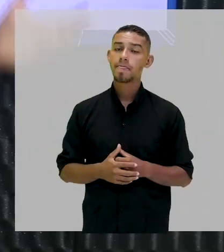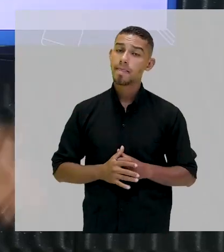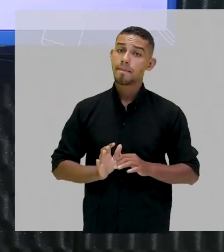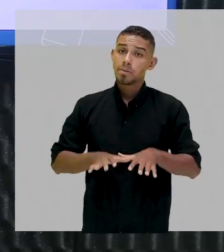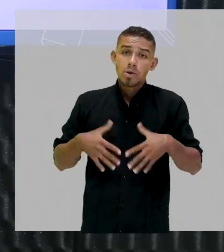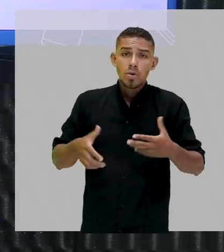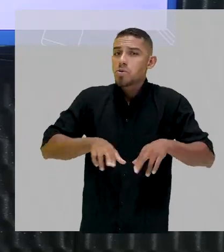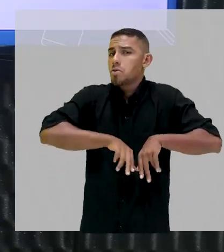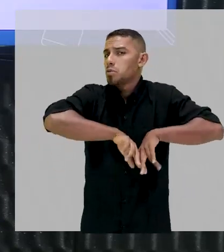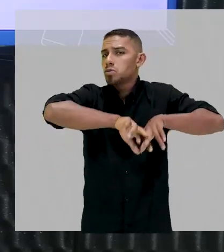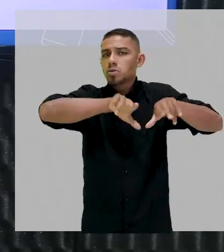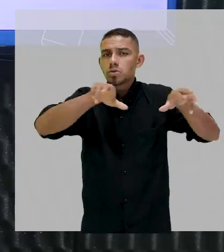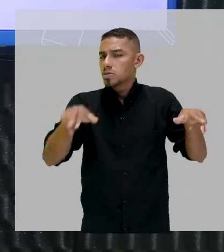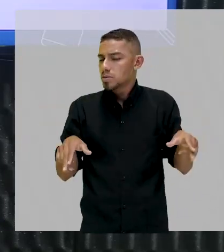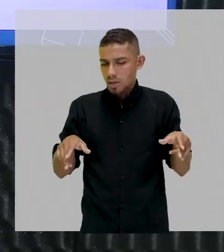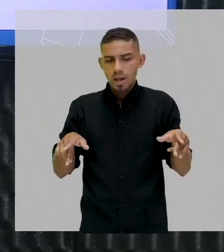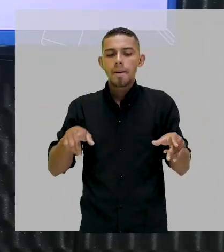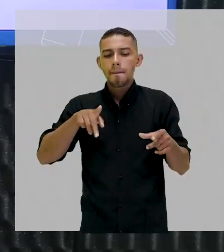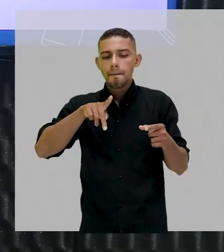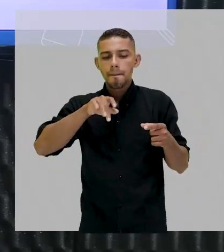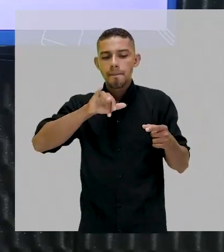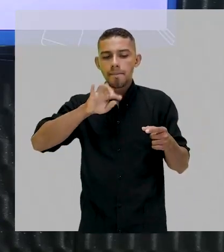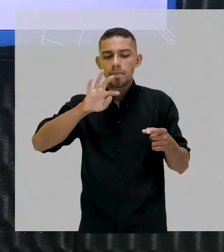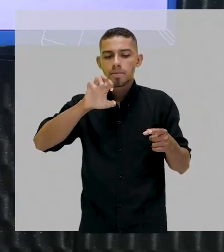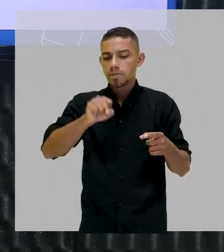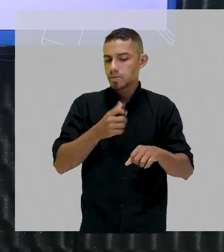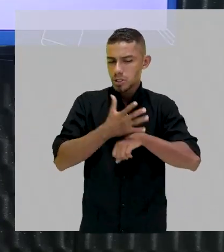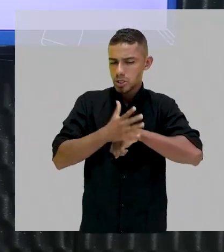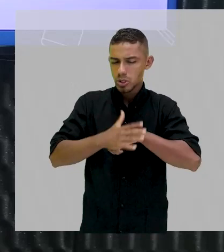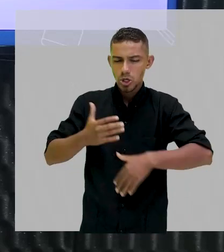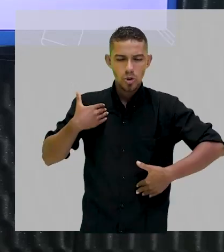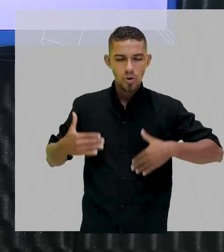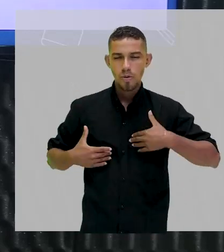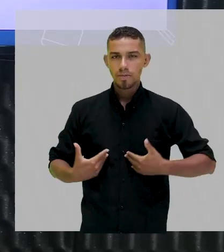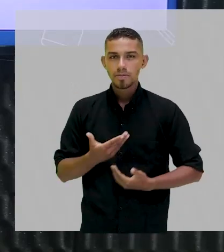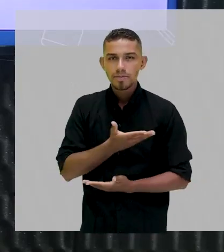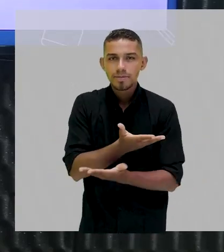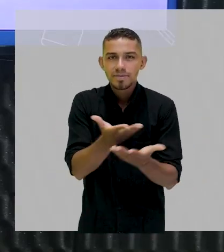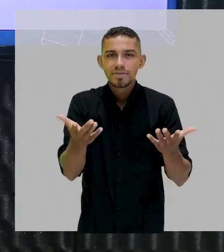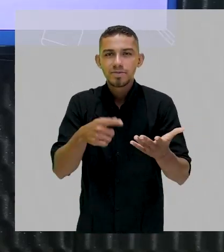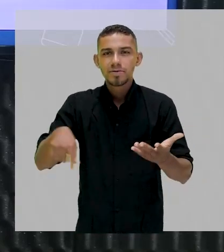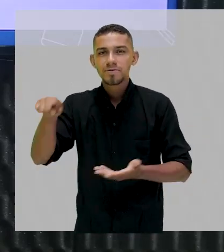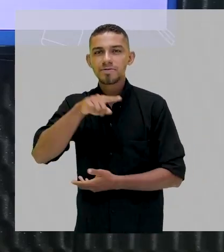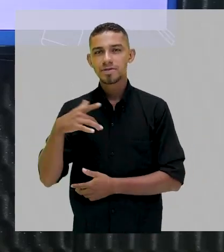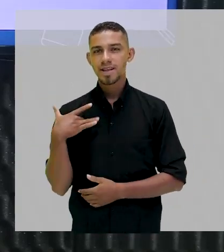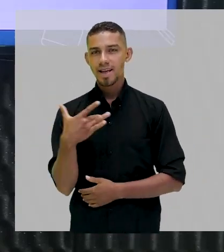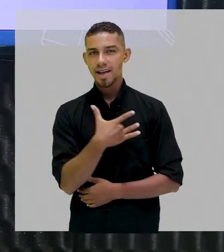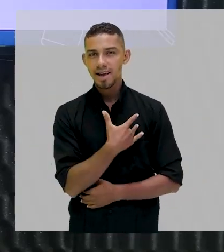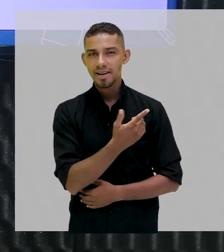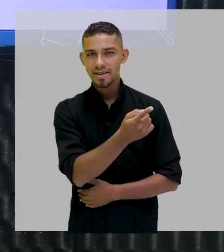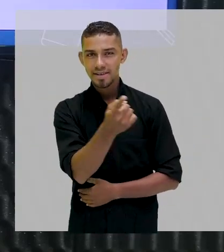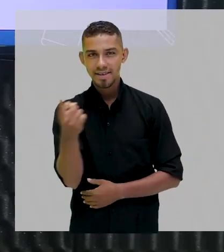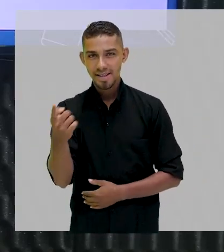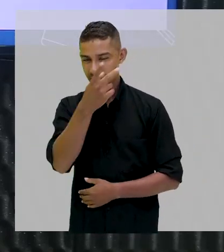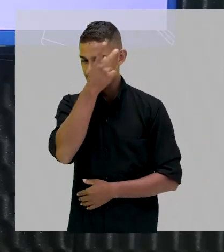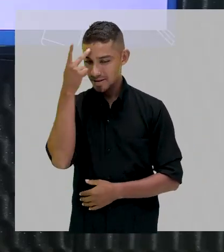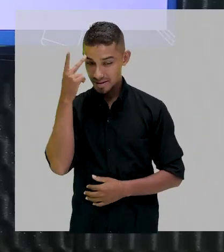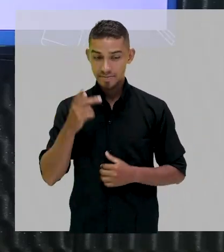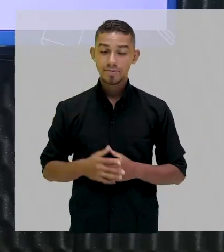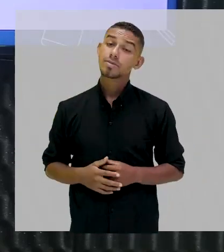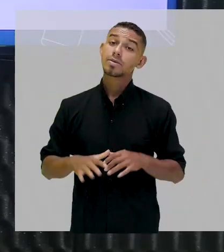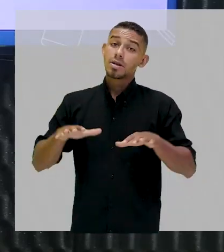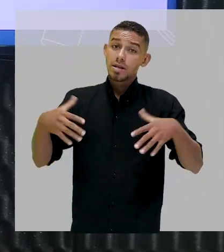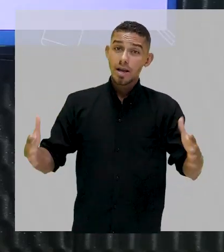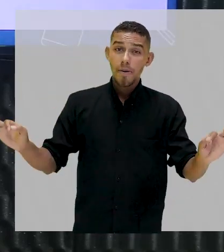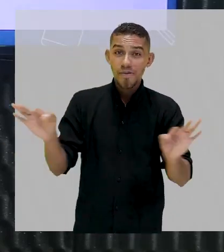benefícios são muitos aí do Pilates, como qualquer outra prática corporal, vai trazer uma série de benefícios para a saúde do indivíduo.